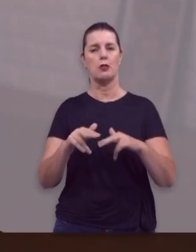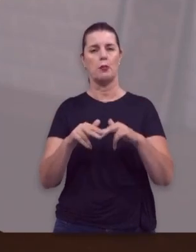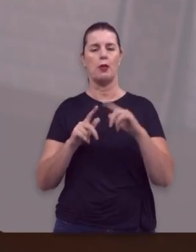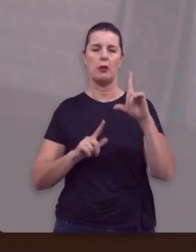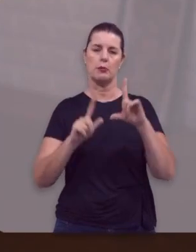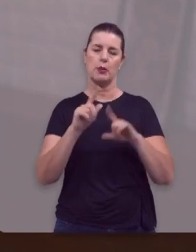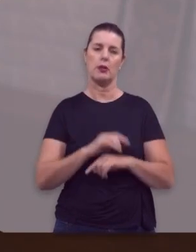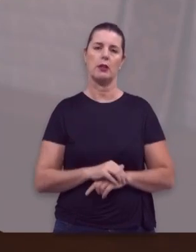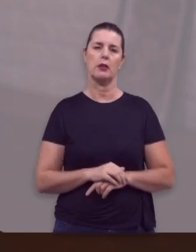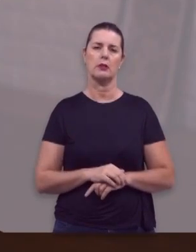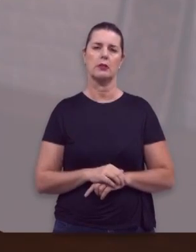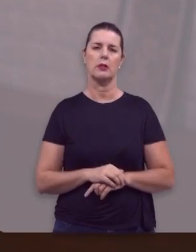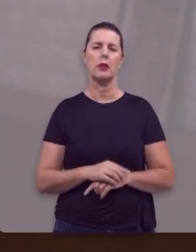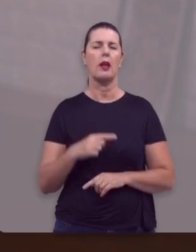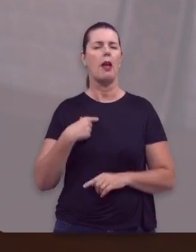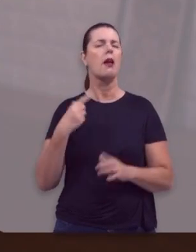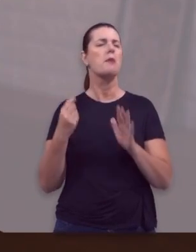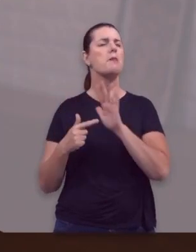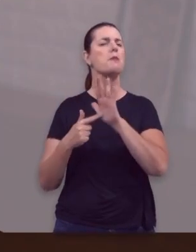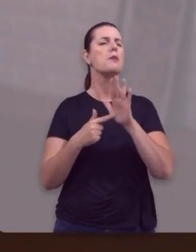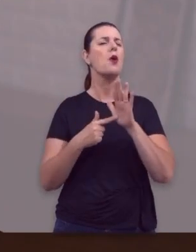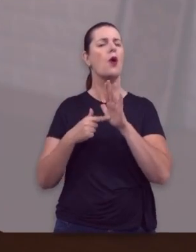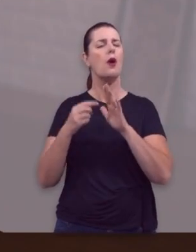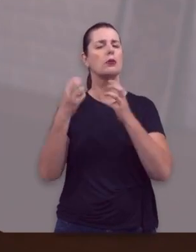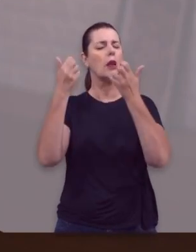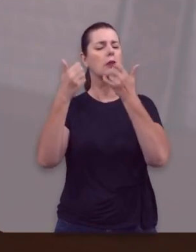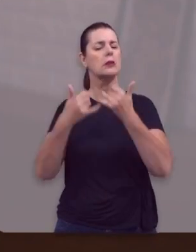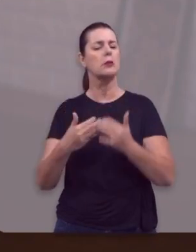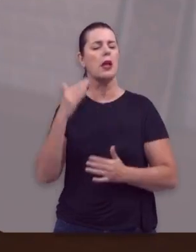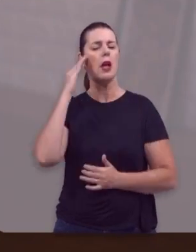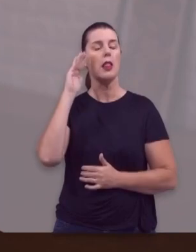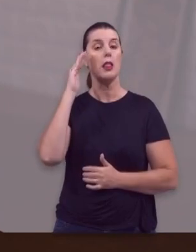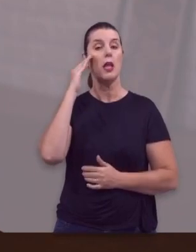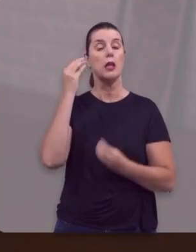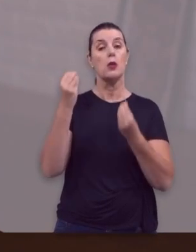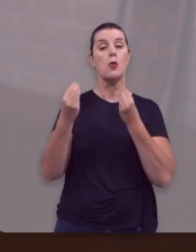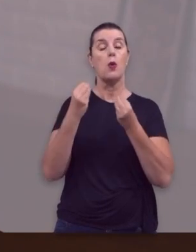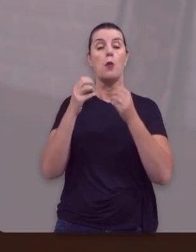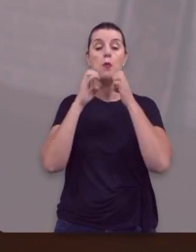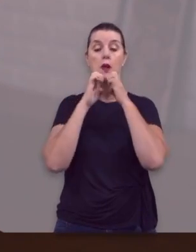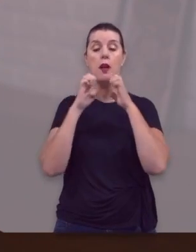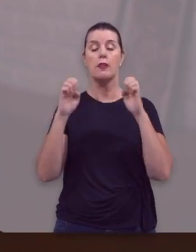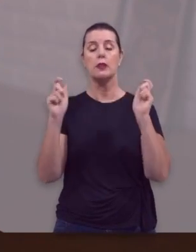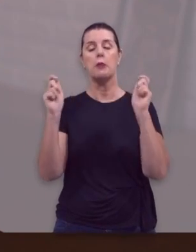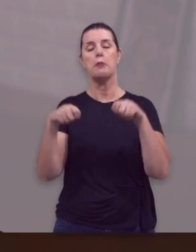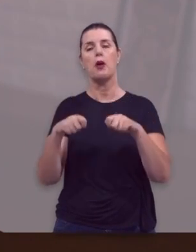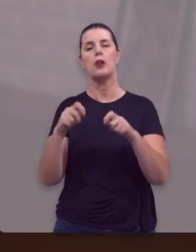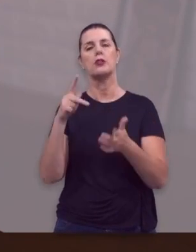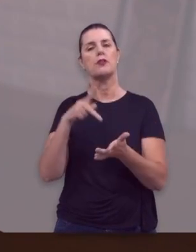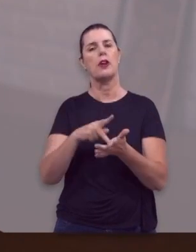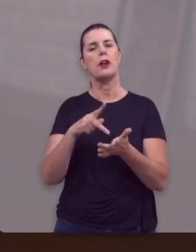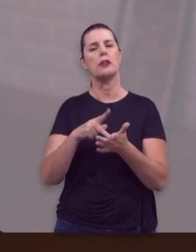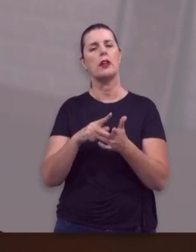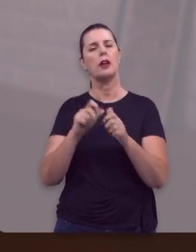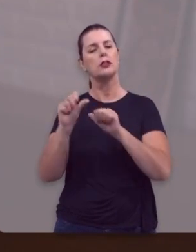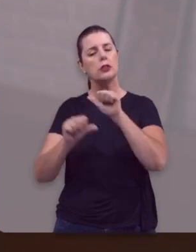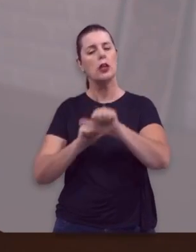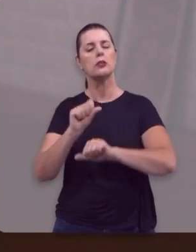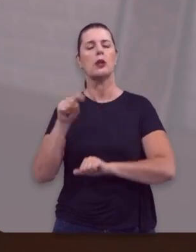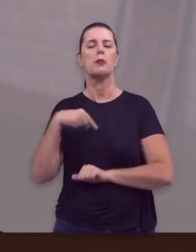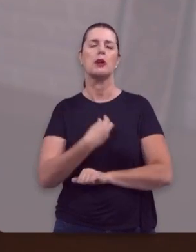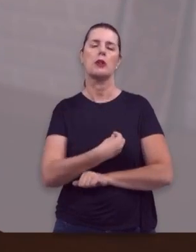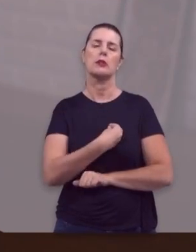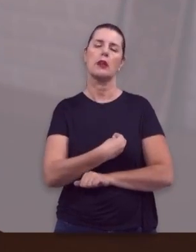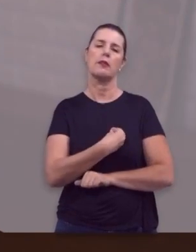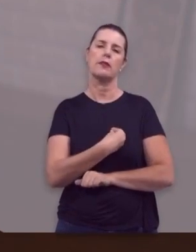um elucidador para nos ajudar a compreender como o Evangelho pode, de fato, impactar a nossa vida, transformar